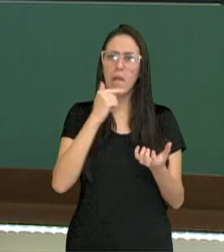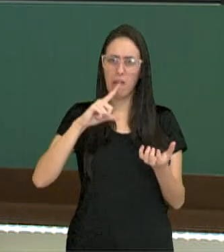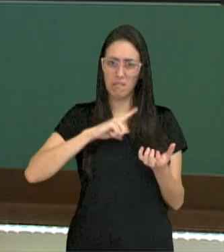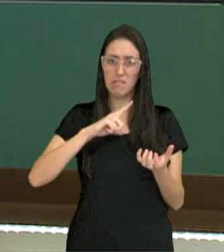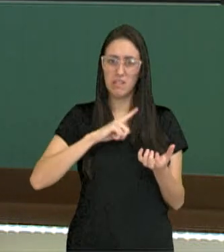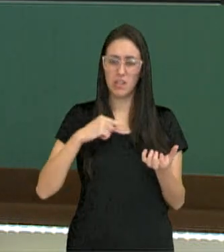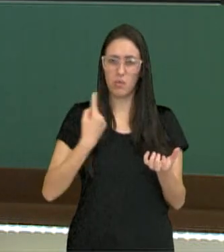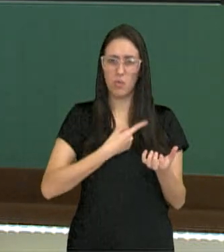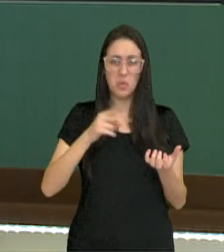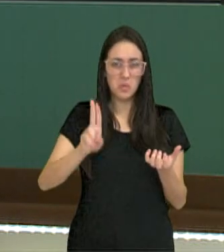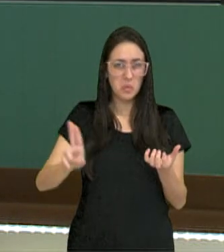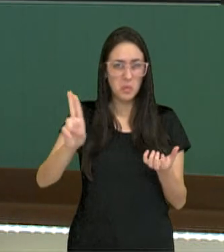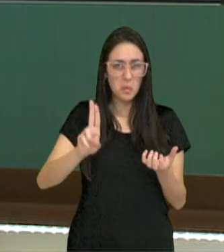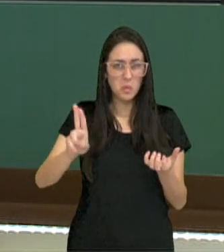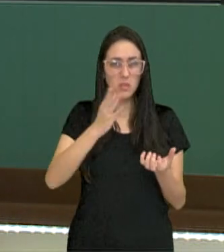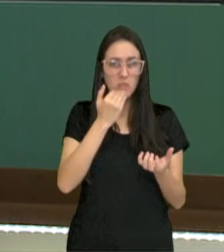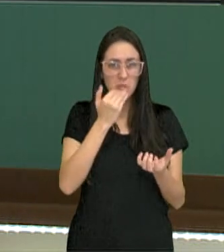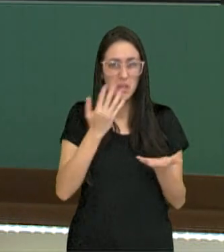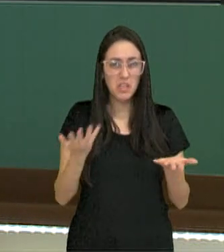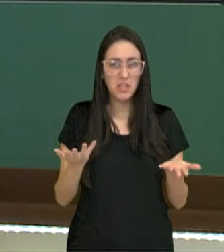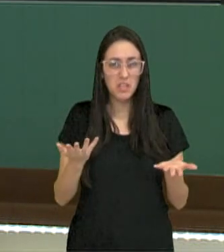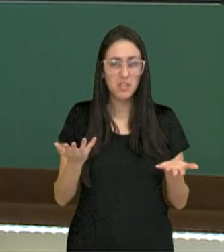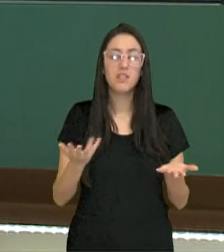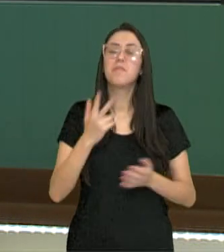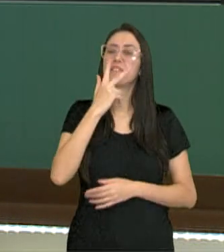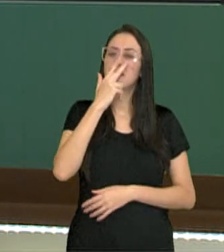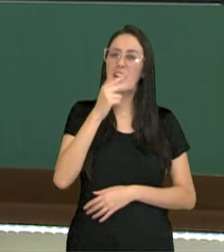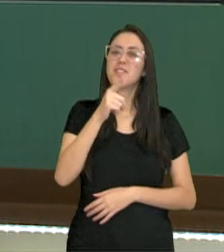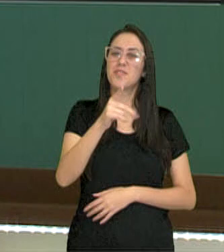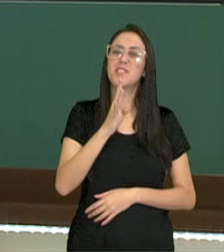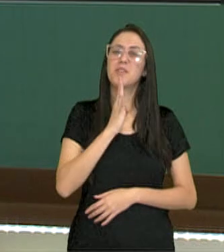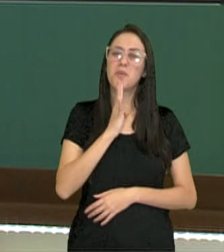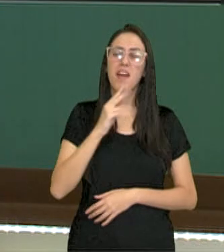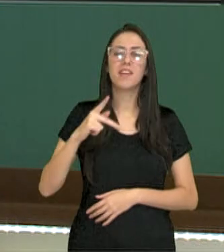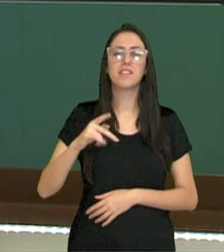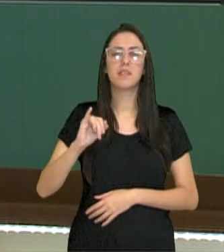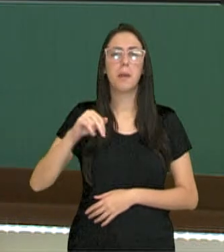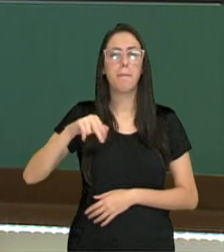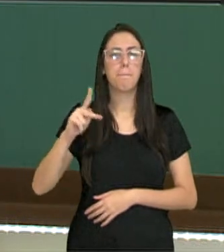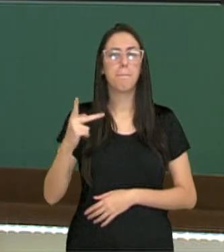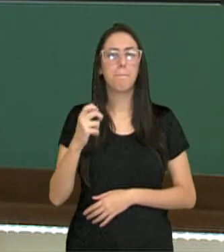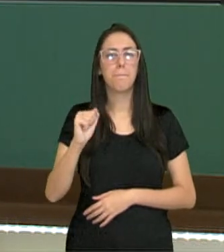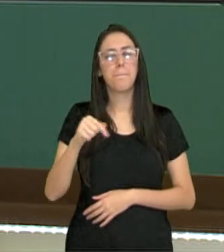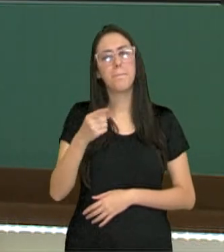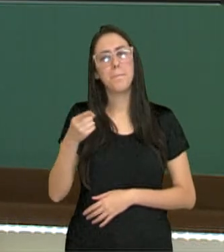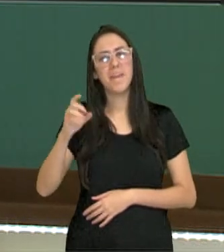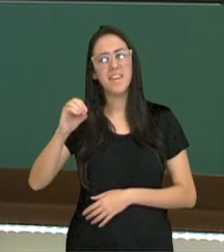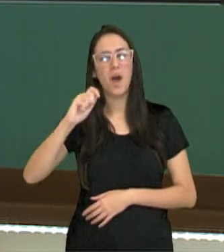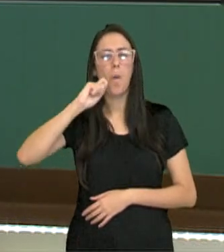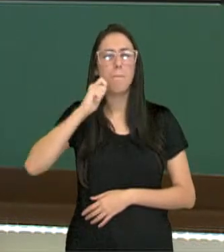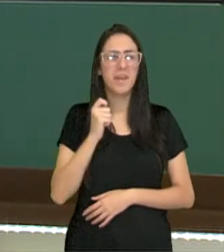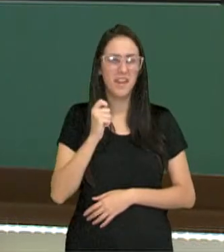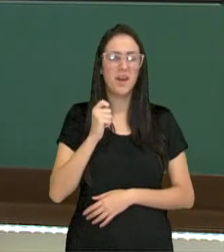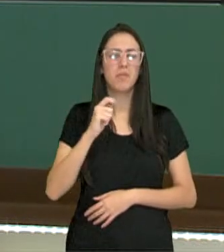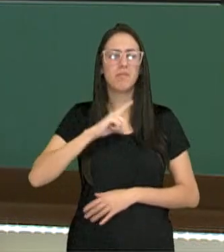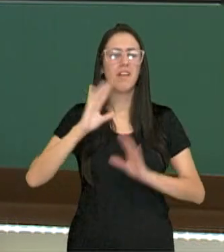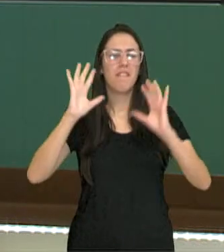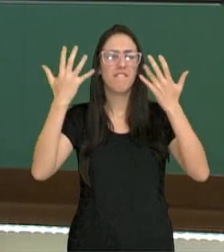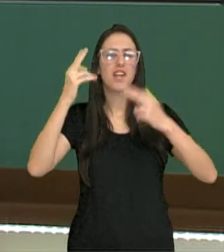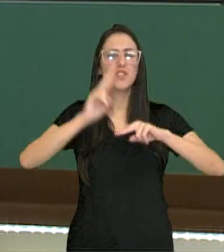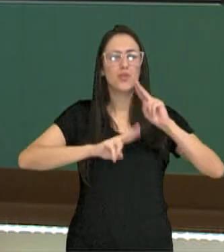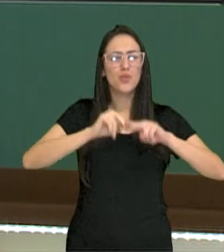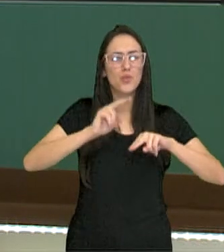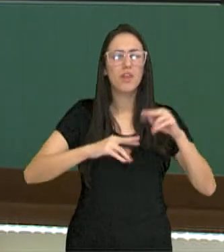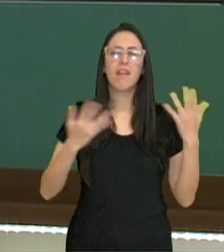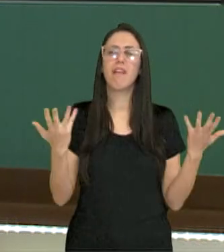utilizamos na nossa alimentação? Muito provavelmente você conhece o pinhão. Nas festas, festa junina,